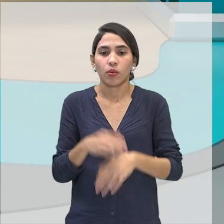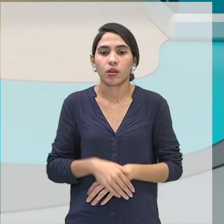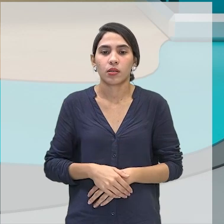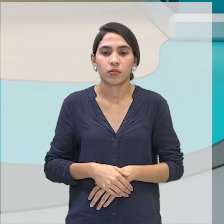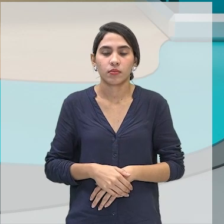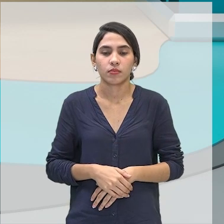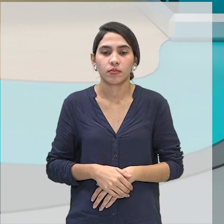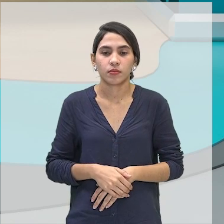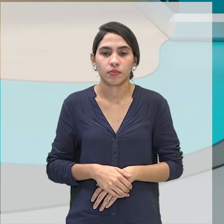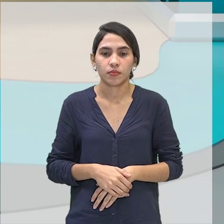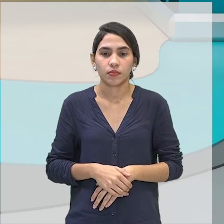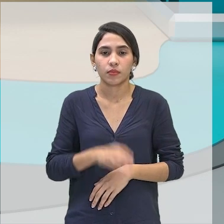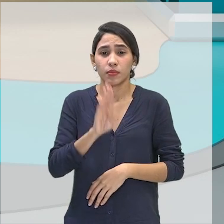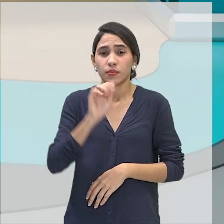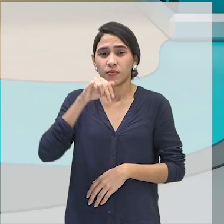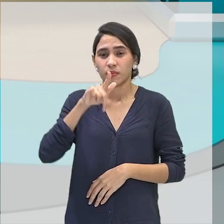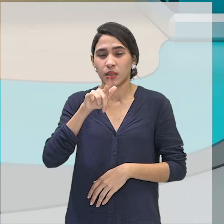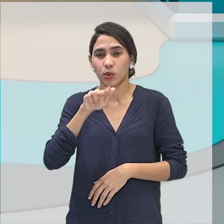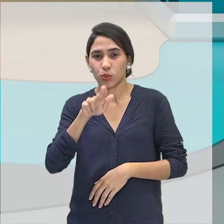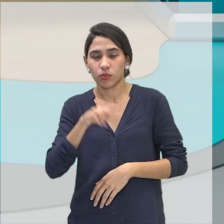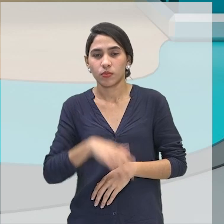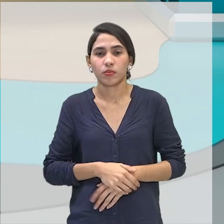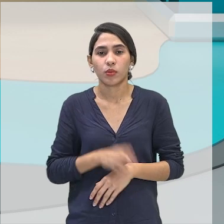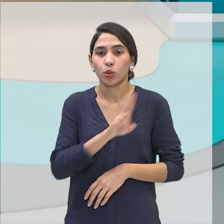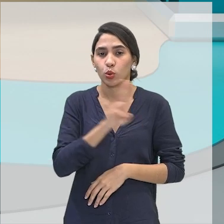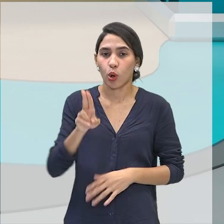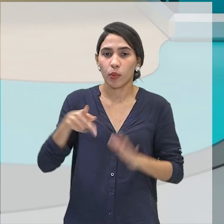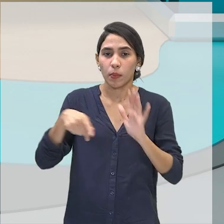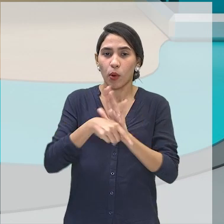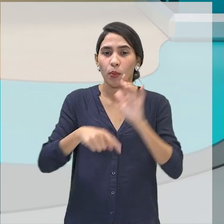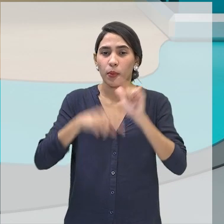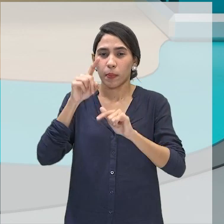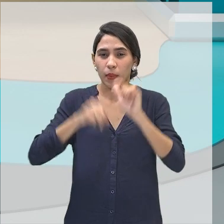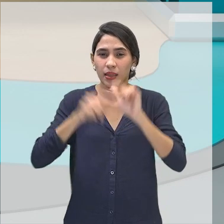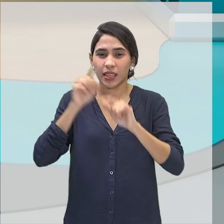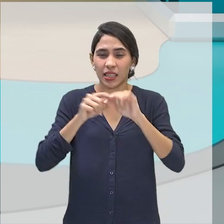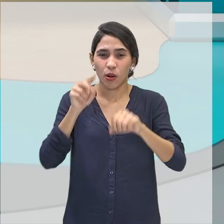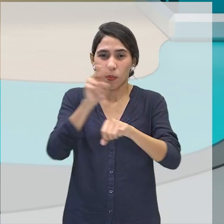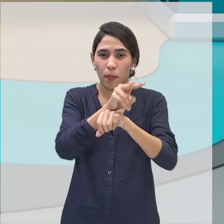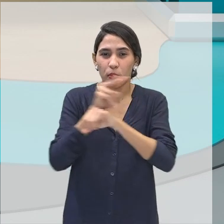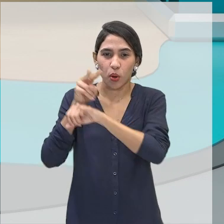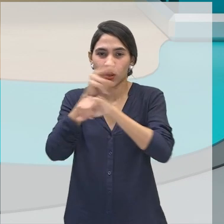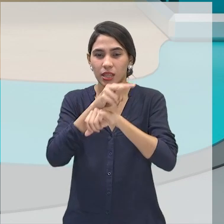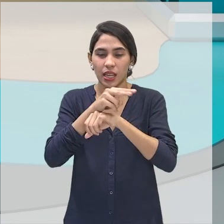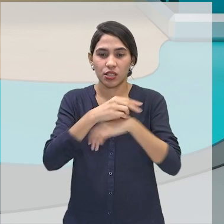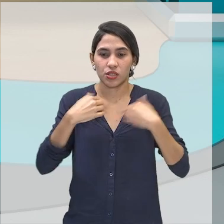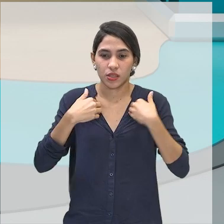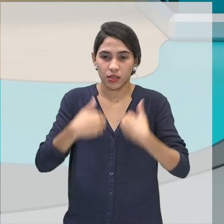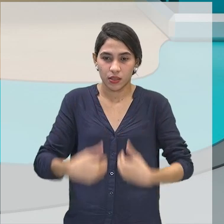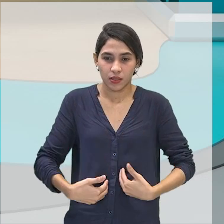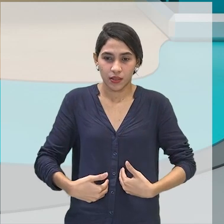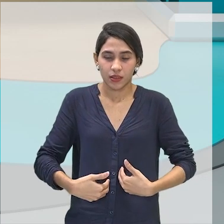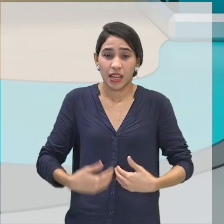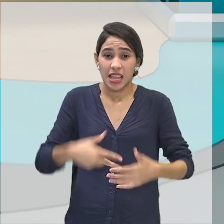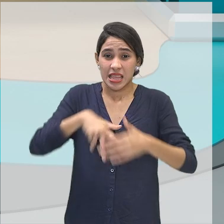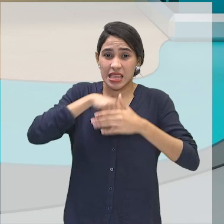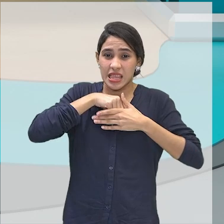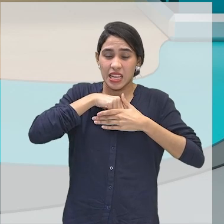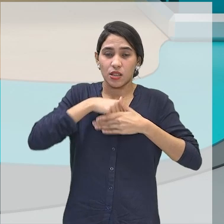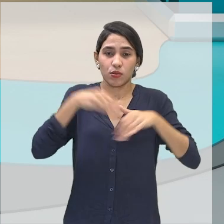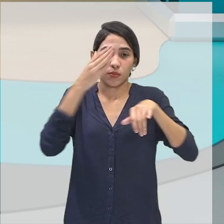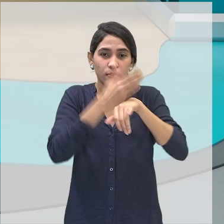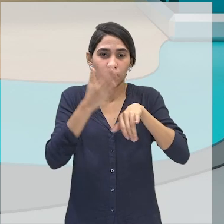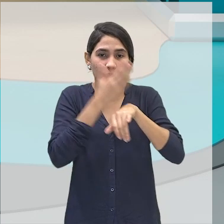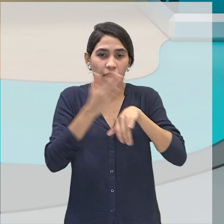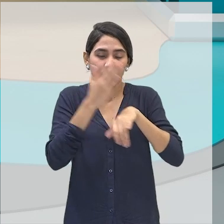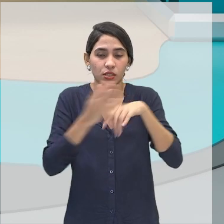bogu, né? Que é o nome da armadura que vai proteger o nosso kendoka durante ali os treinos e